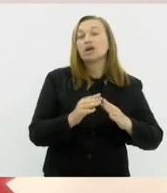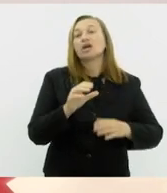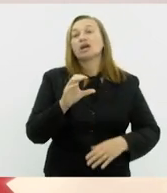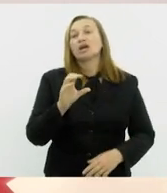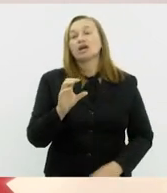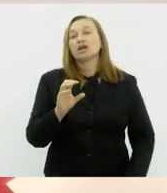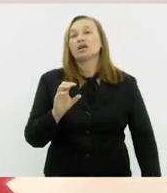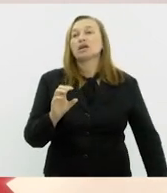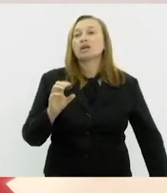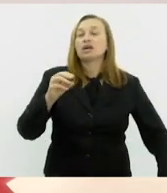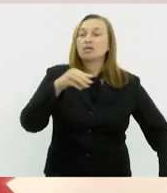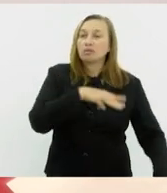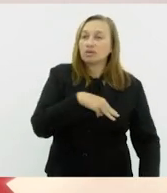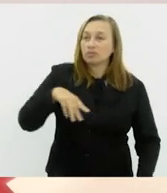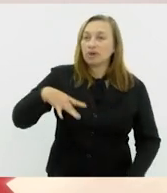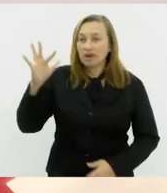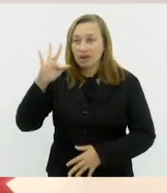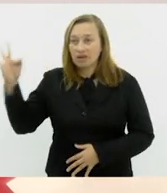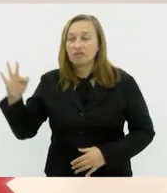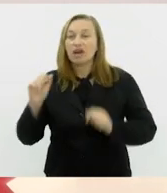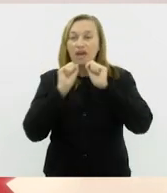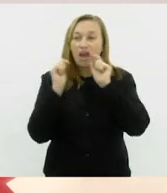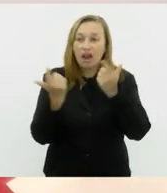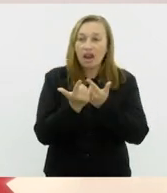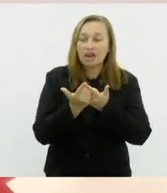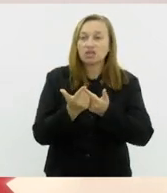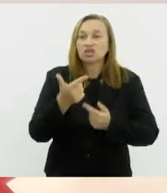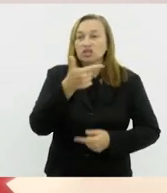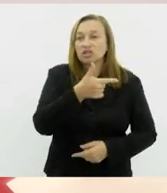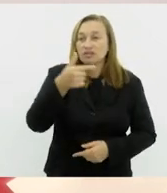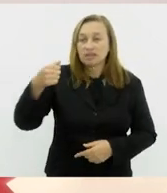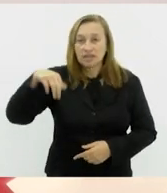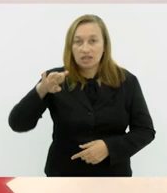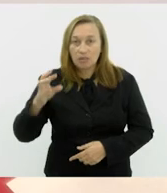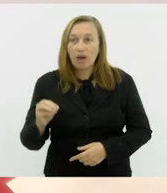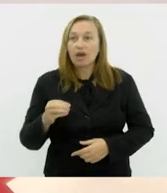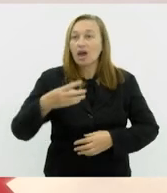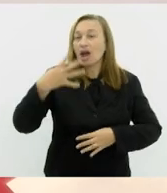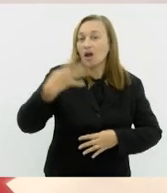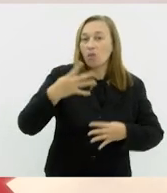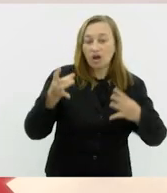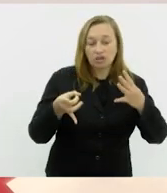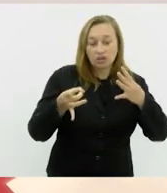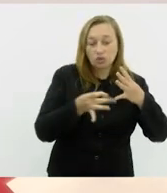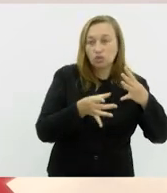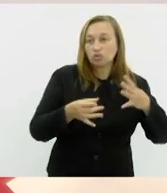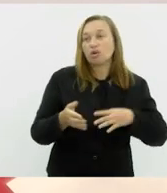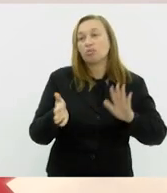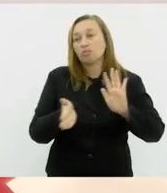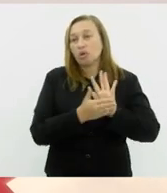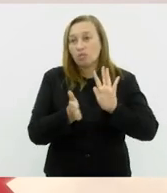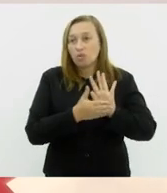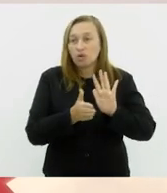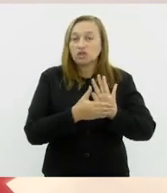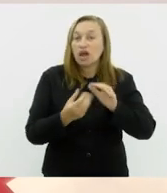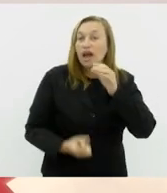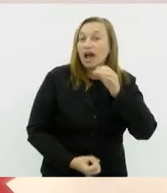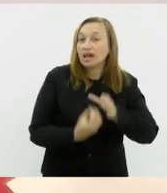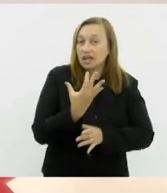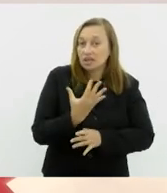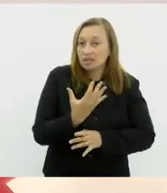terceira proposta de encaminhamento no dia 27 de maio. A quarta e última proposta seria a